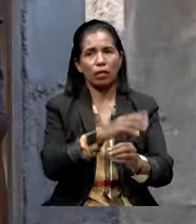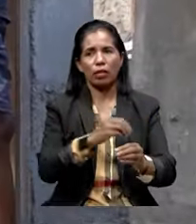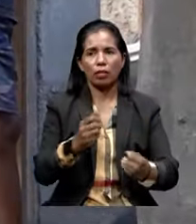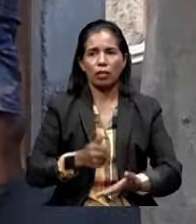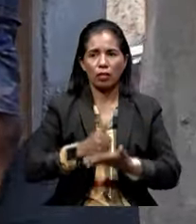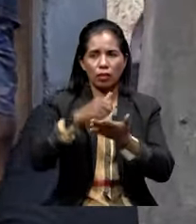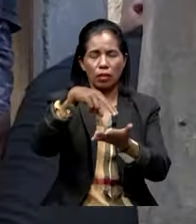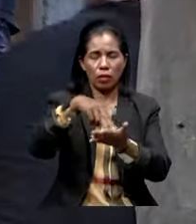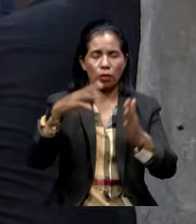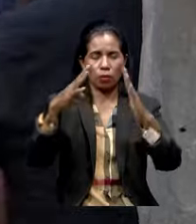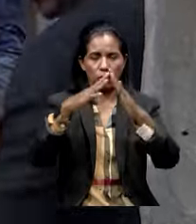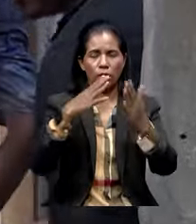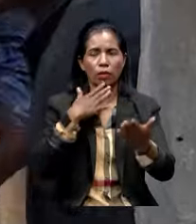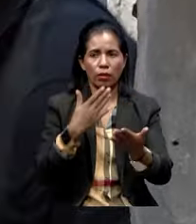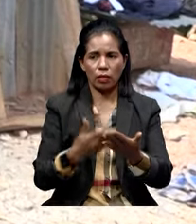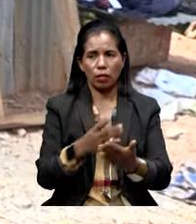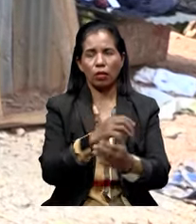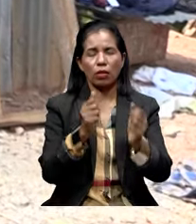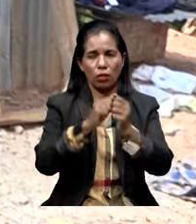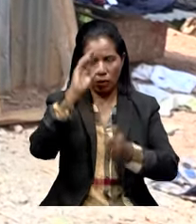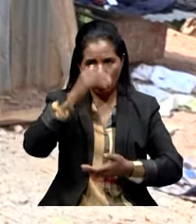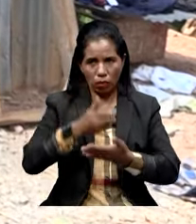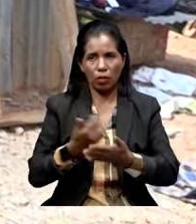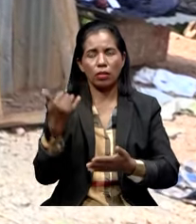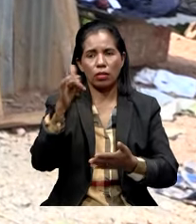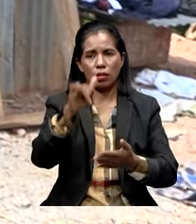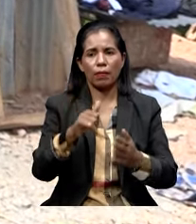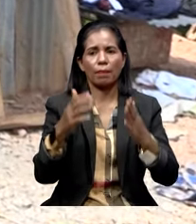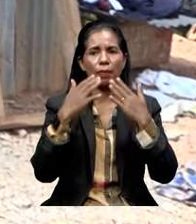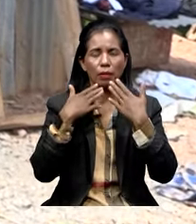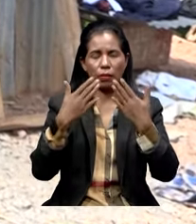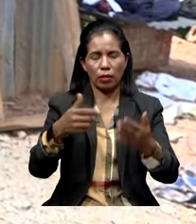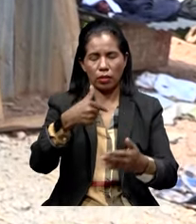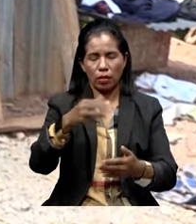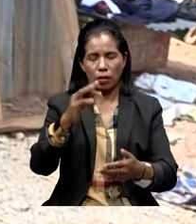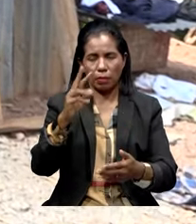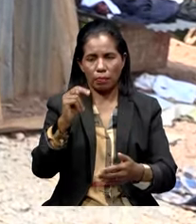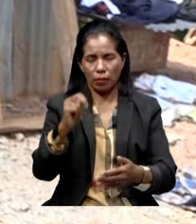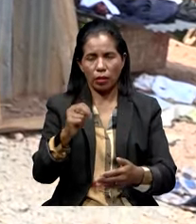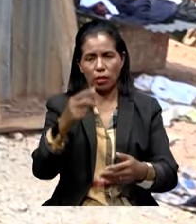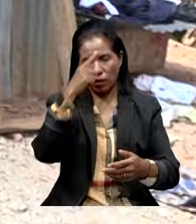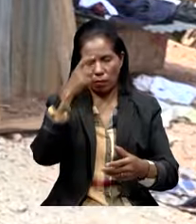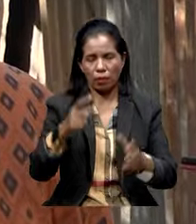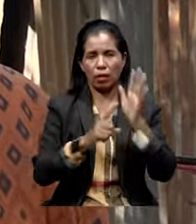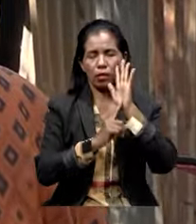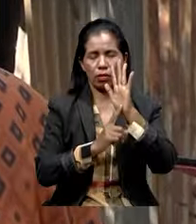ajuda hari uma neve digno e não falo que nem honia oansira. Obrigado, Bajiamen, também te belefossai